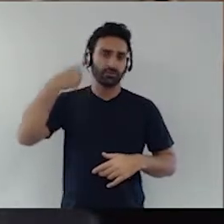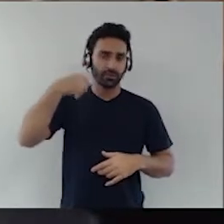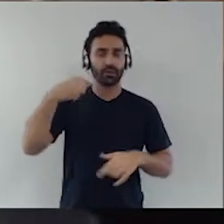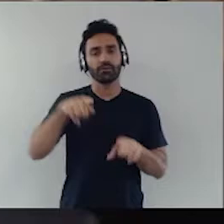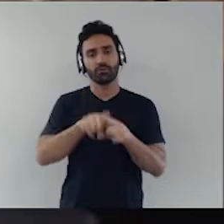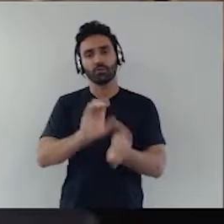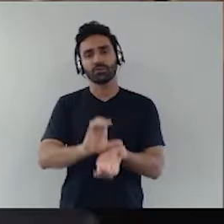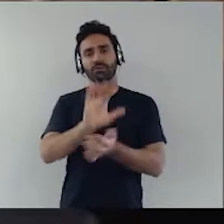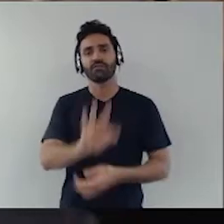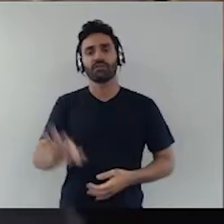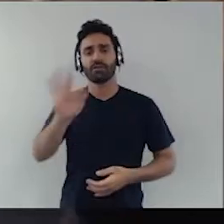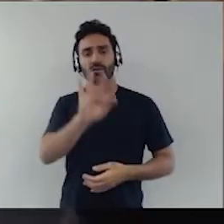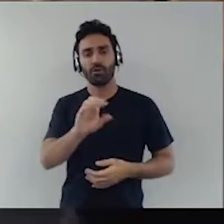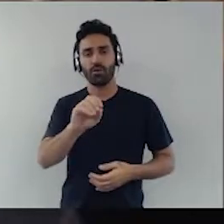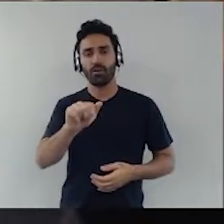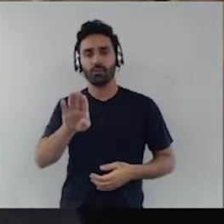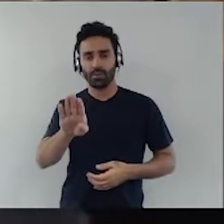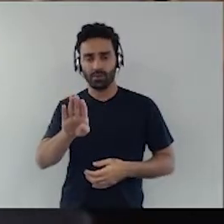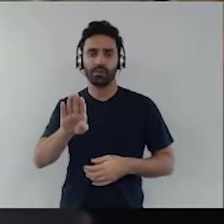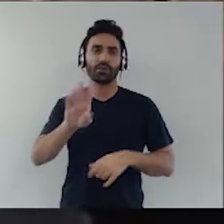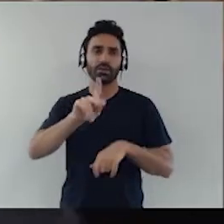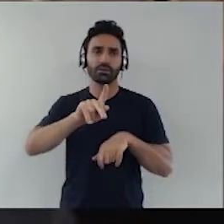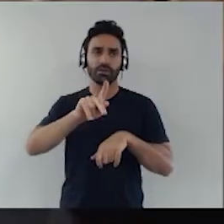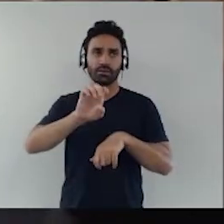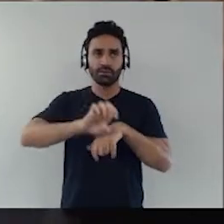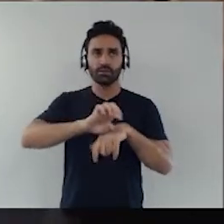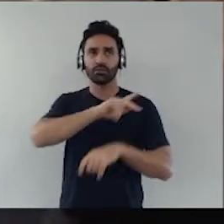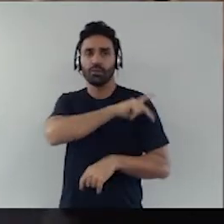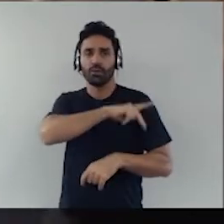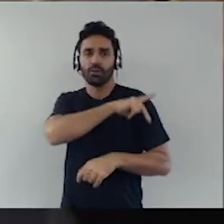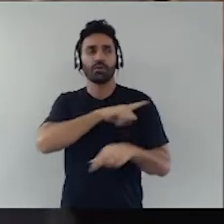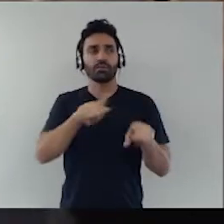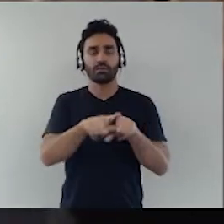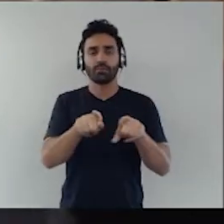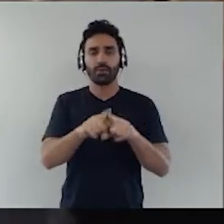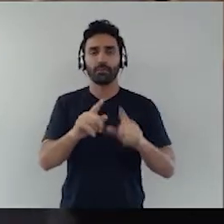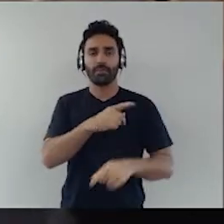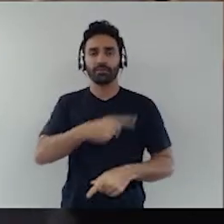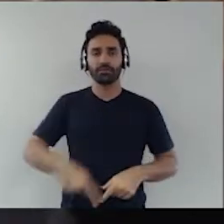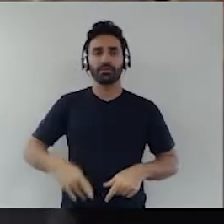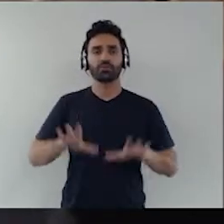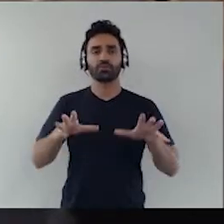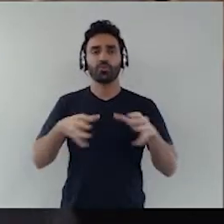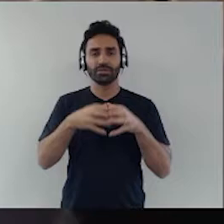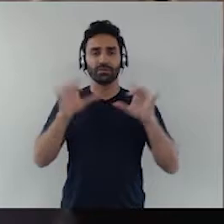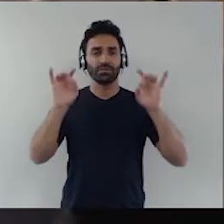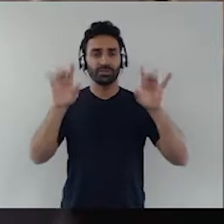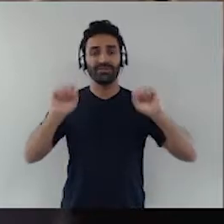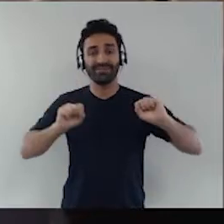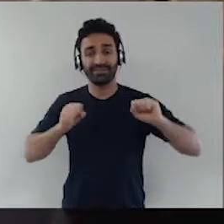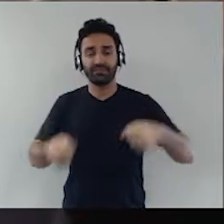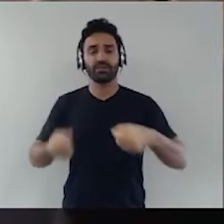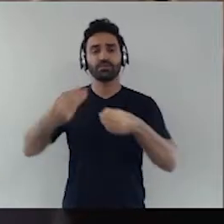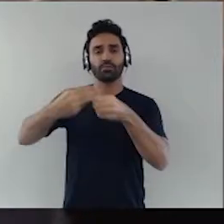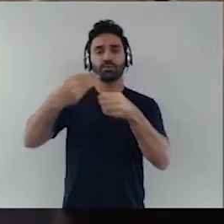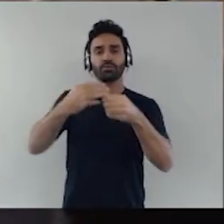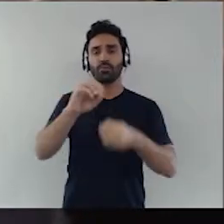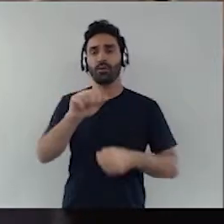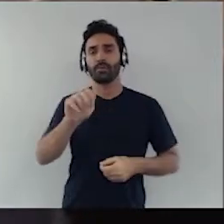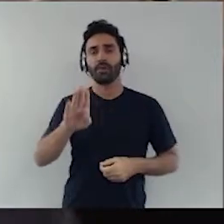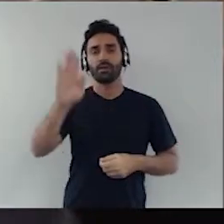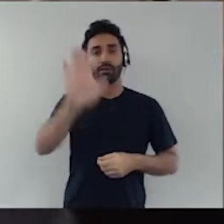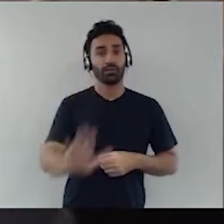conselheiro federal da OAB pela seccional do Piauí, e presidente da Comissão Especial de Defesa dos Municípios da OAB